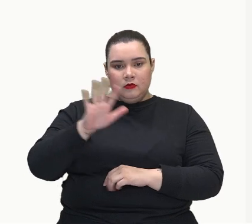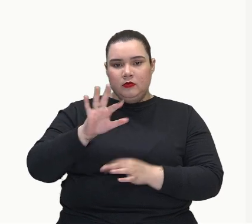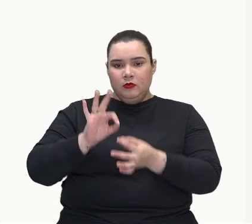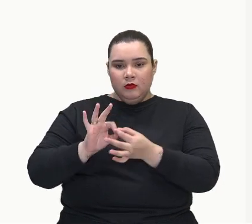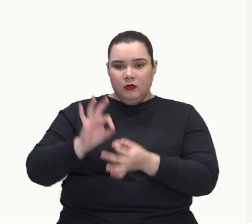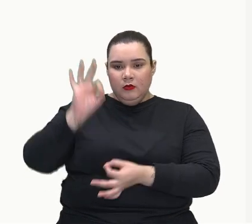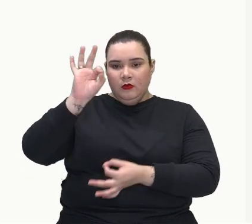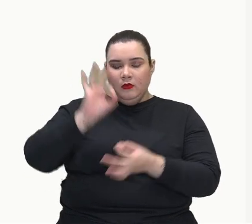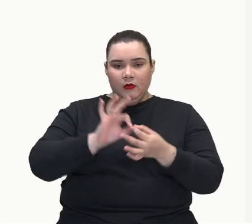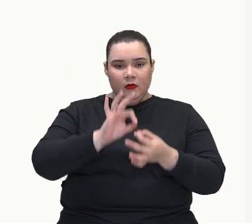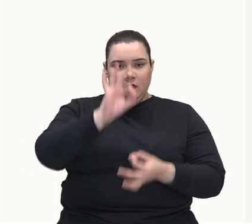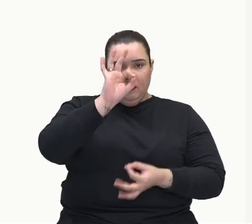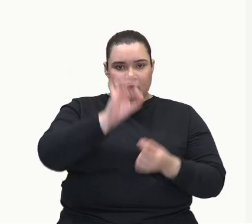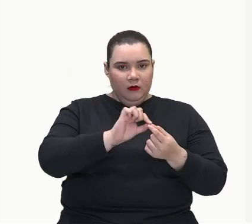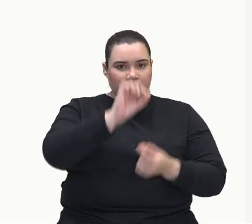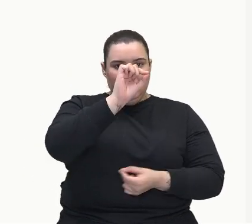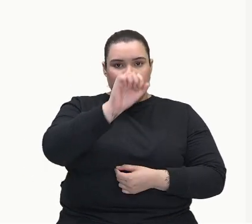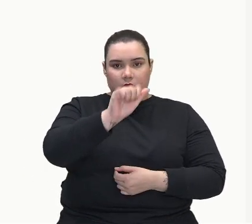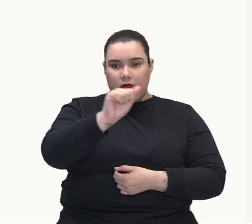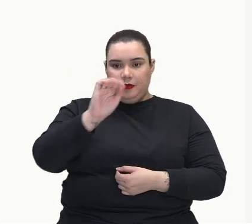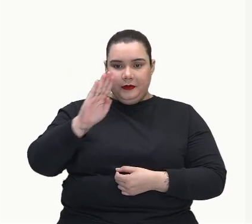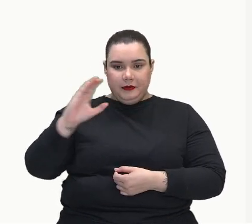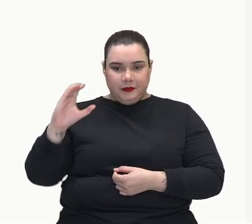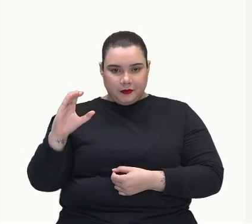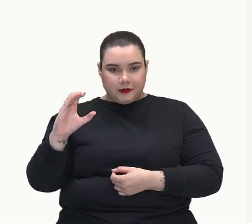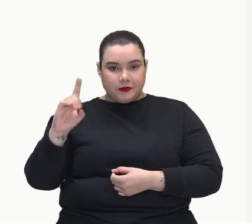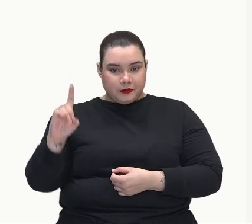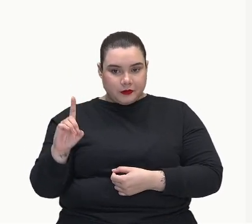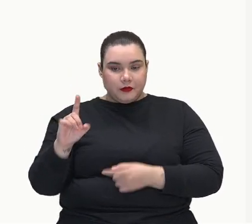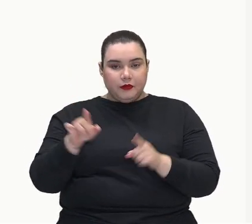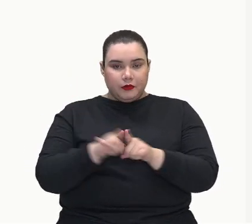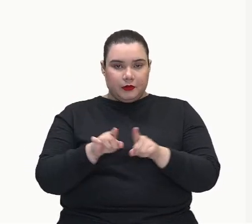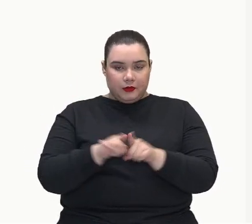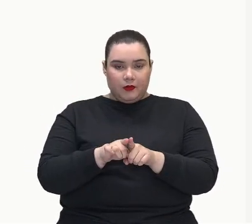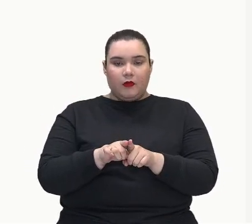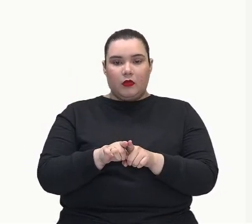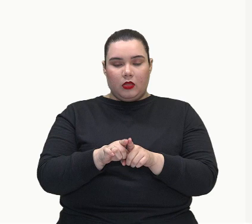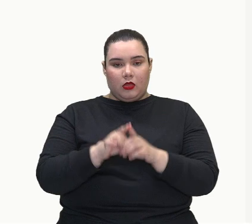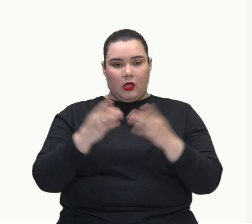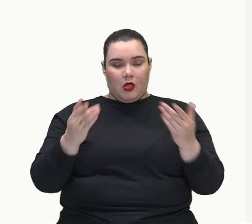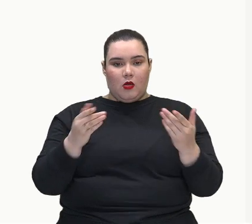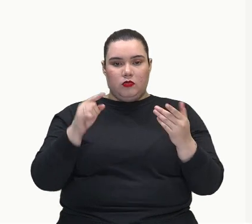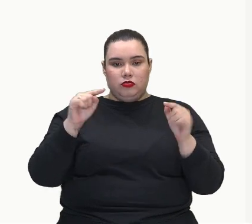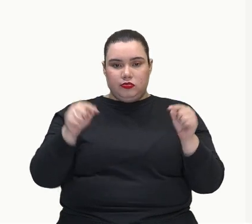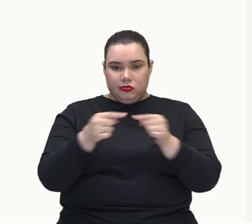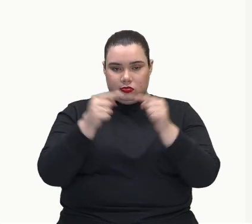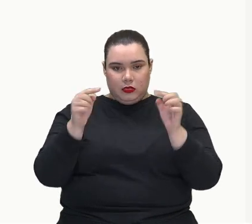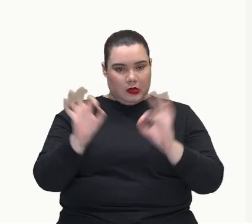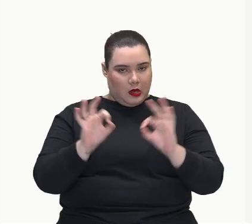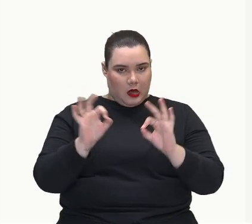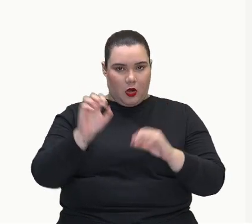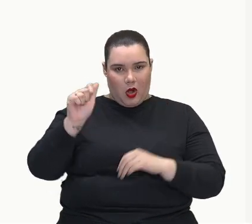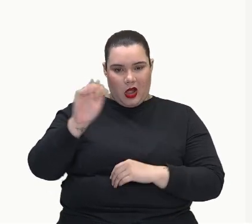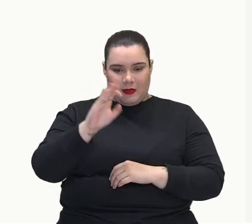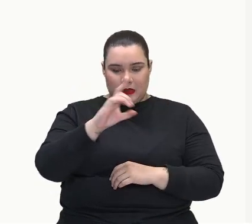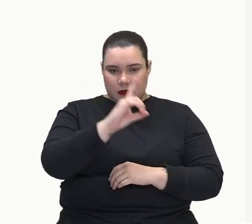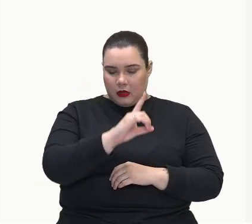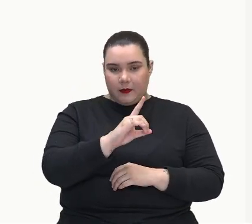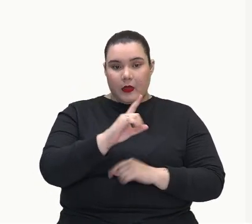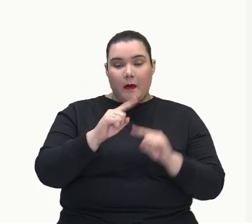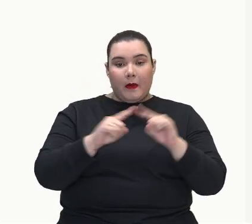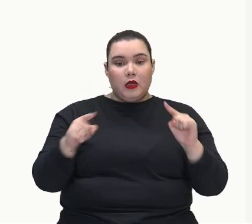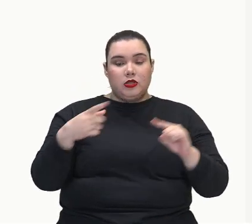as retas paralelas A, B, C e D. Essas retas elas não se encontram. E temos 3